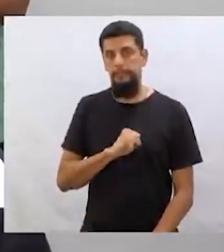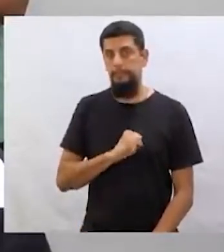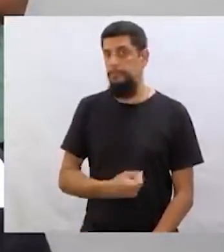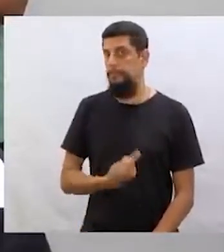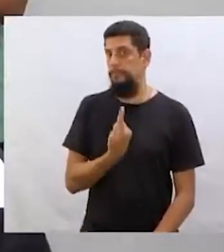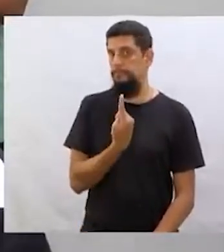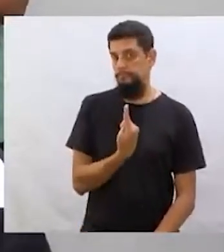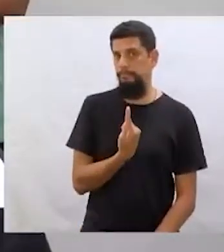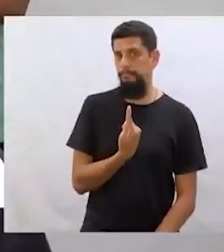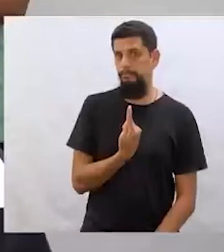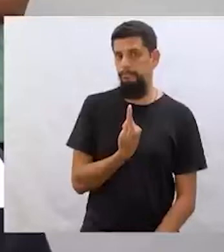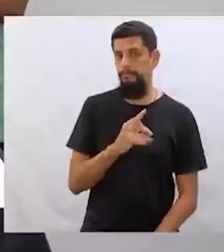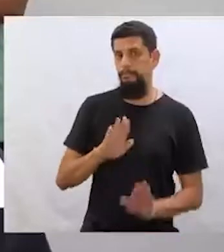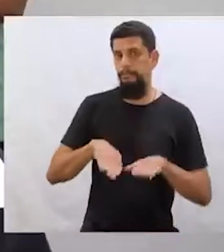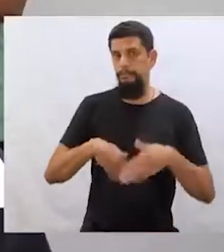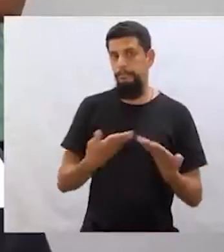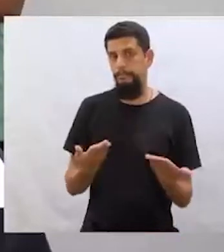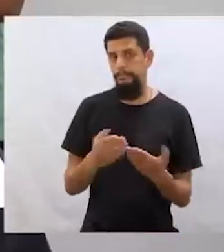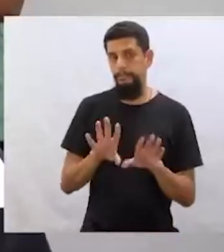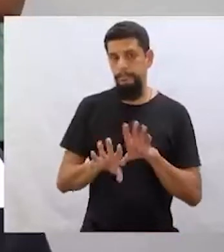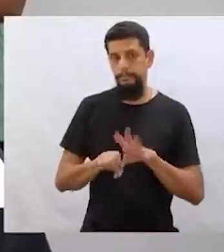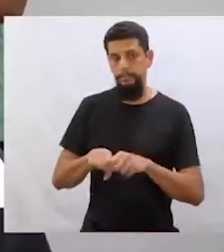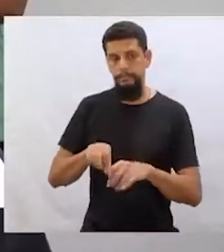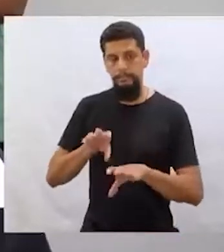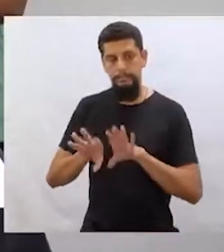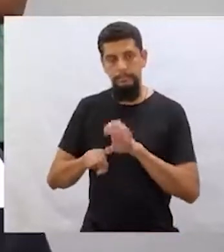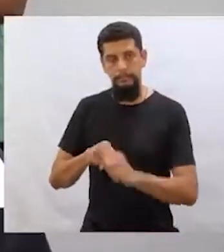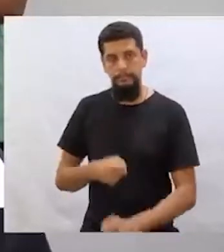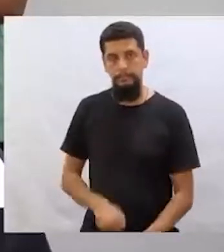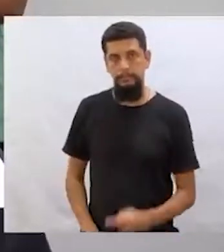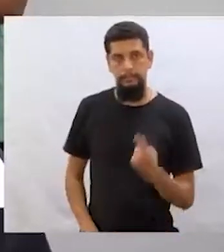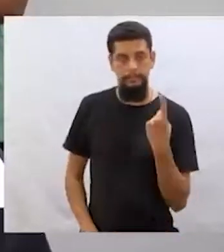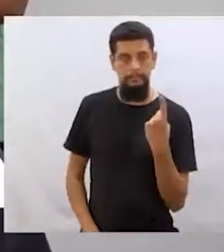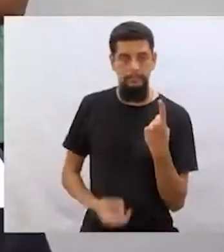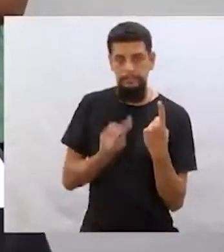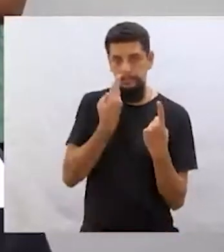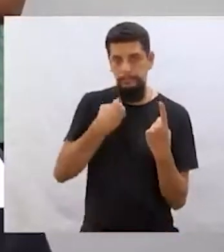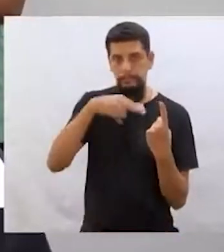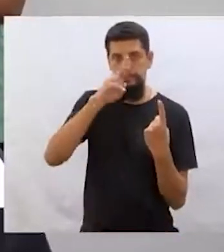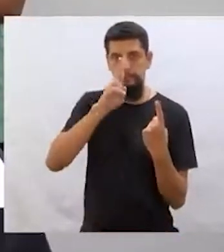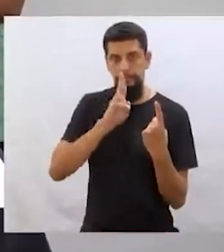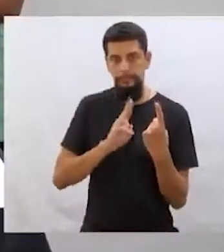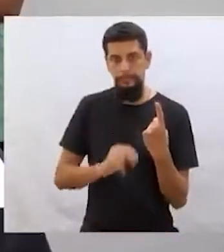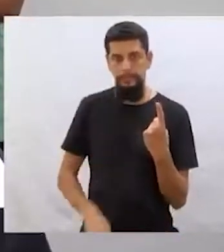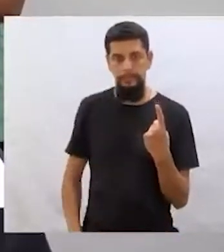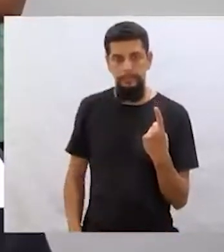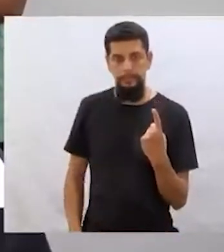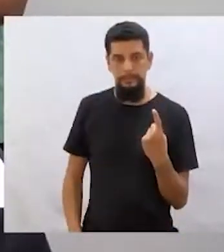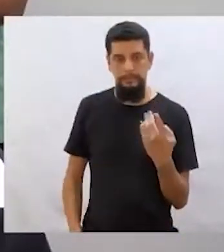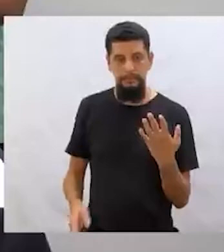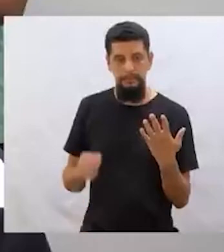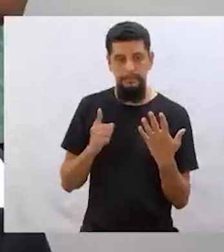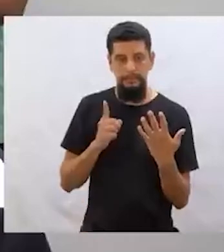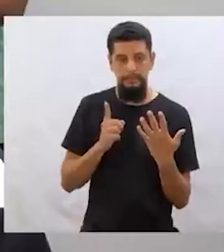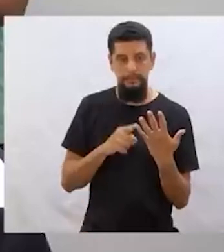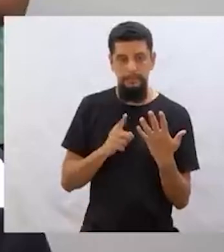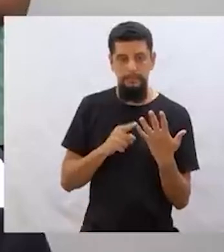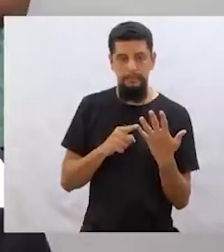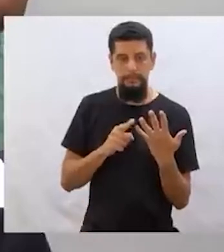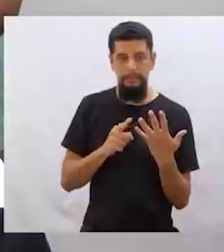Número 1. Então, eu tenho que pegar um palito e vou colocar